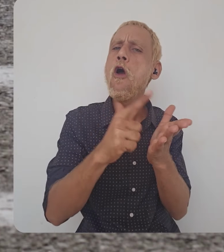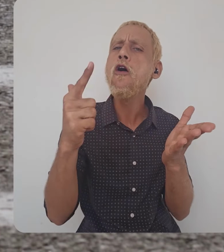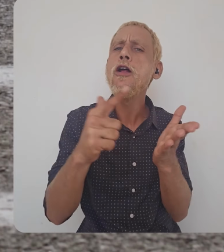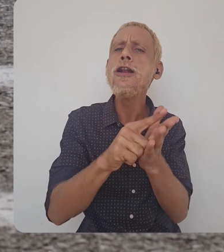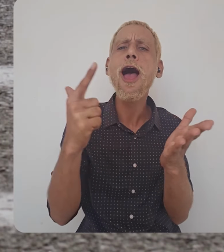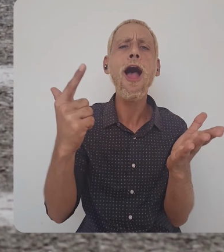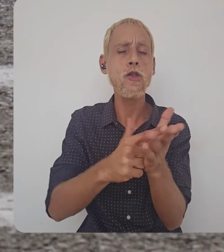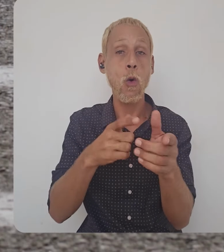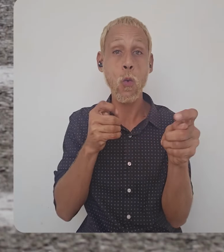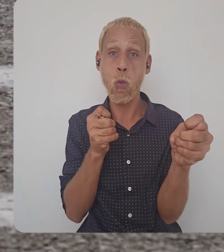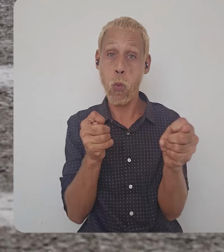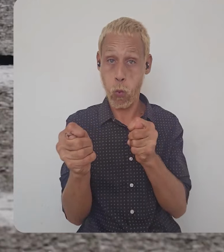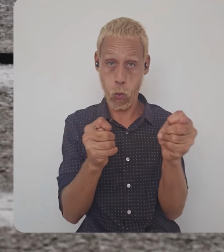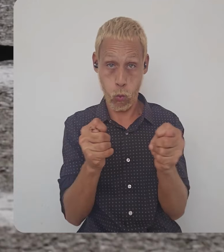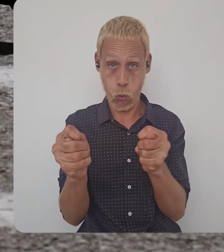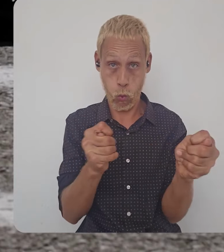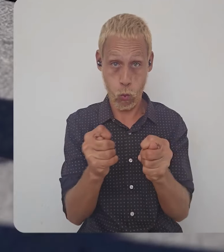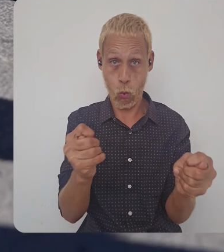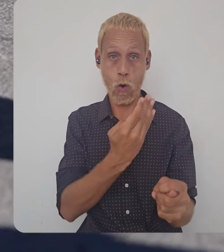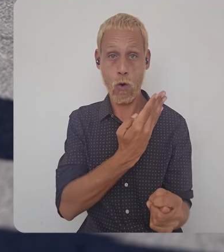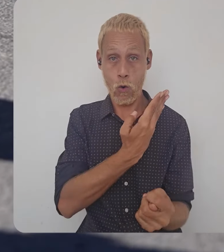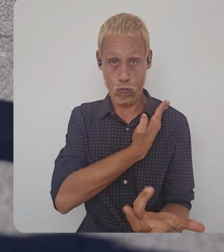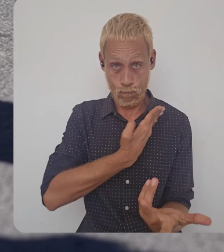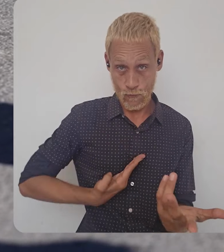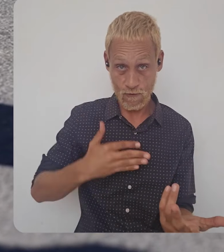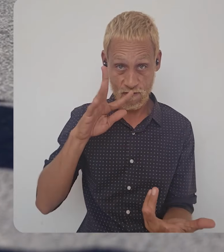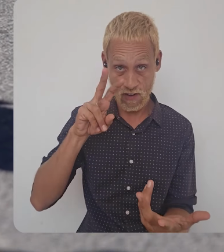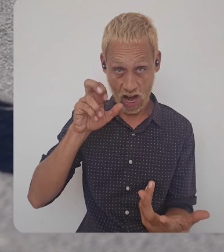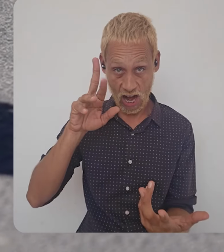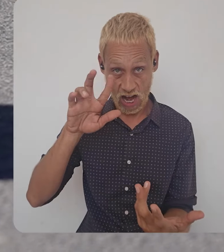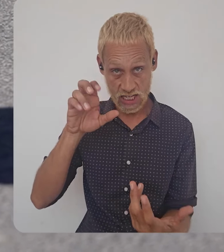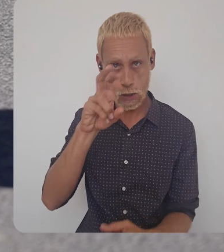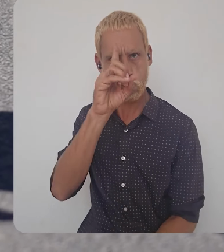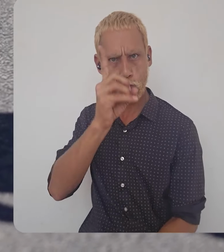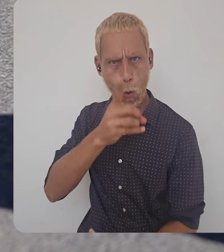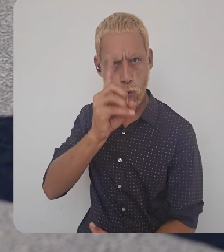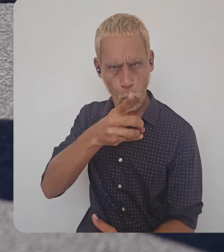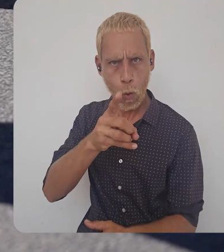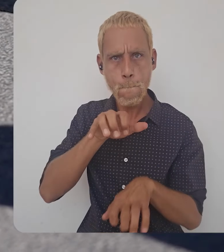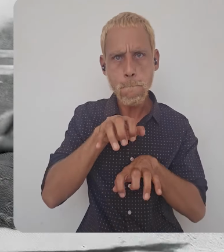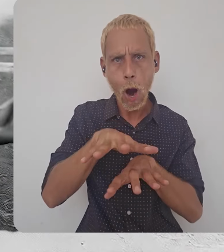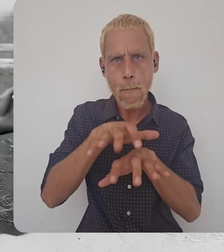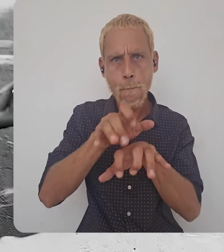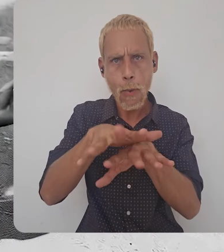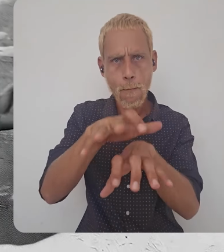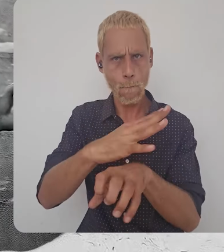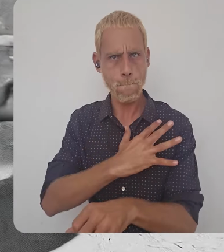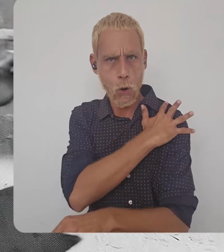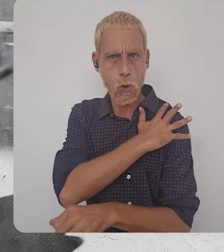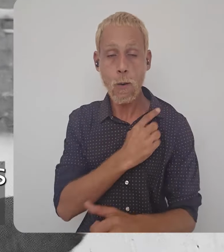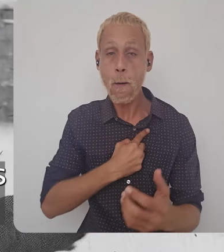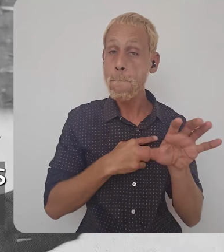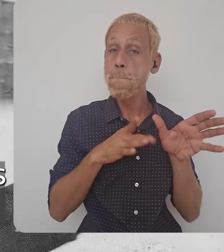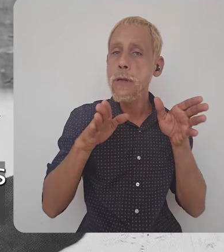Estado Novo, quando os jornais eram rigidamente controlados pelo governo Vargas, e a ditadura militar, período em